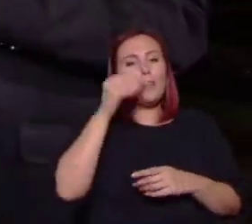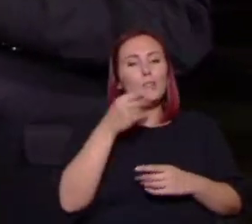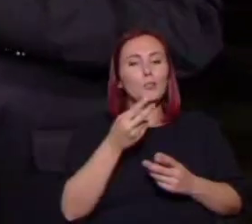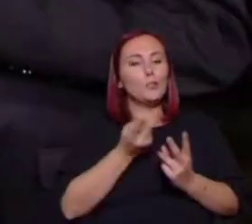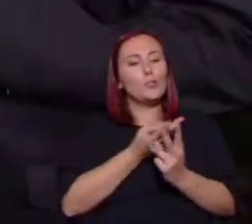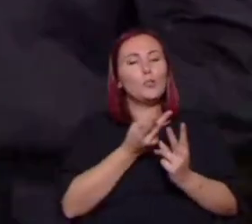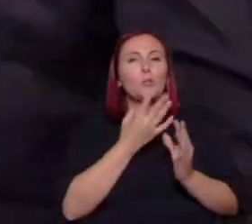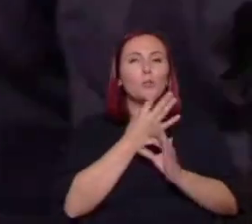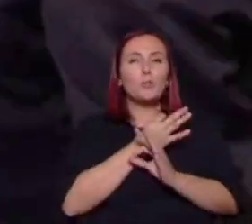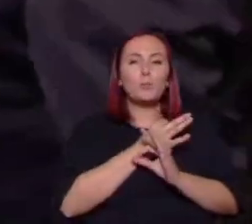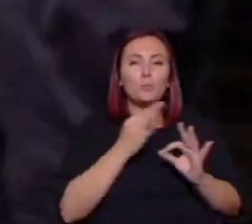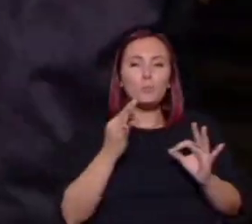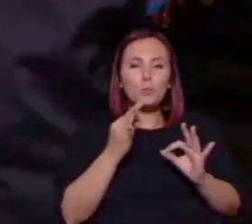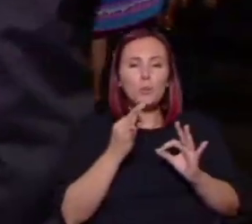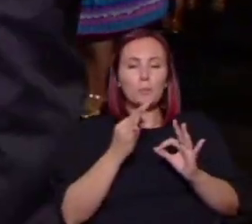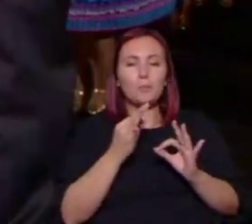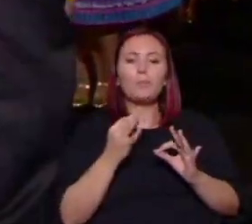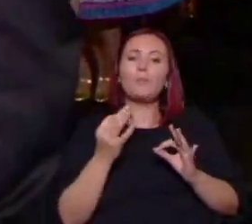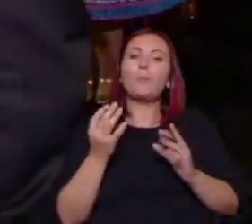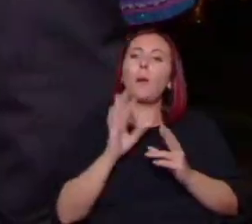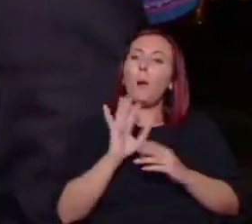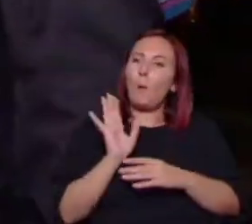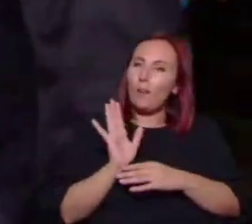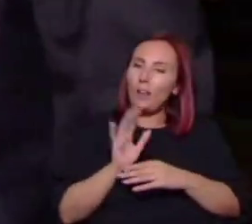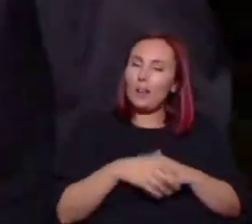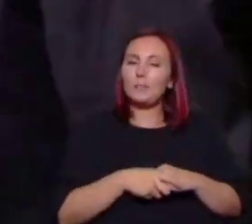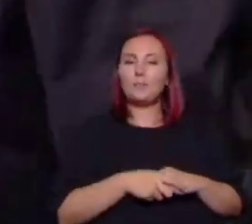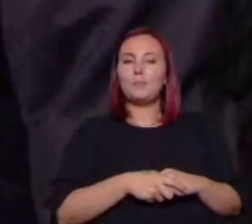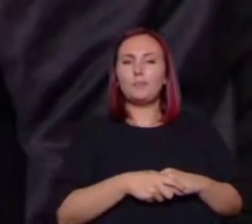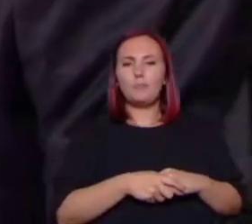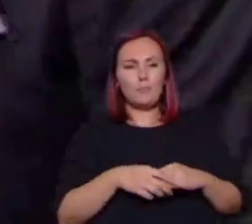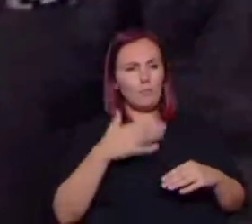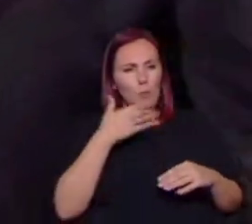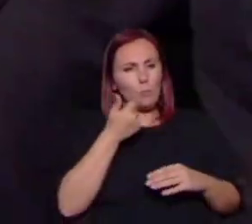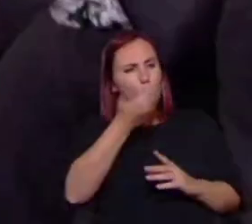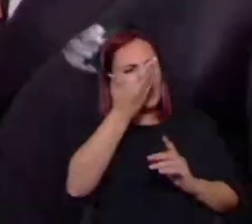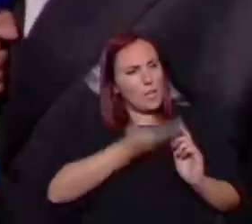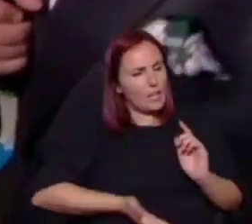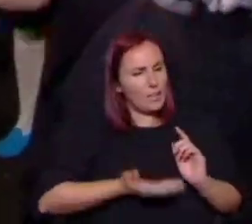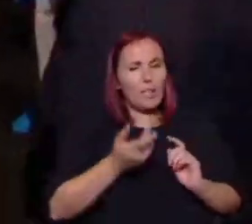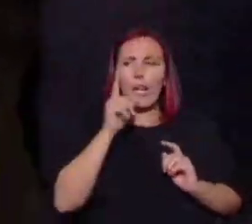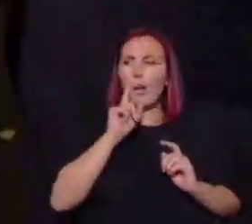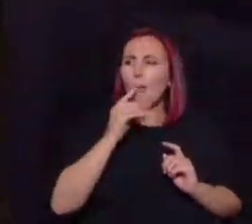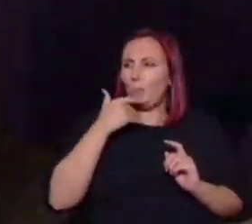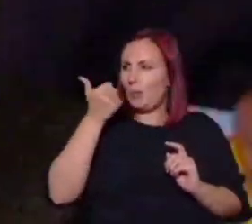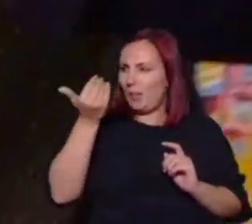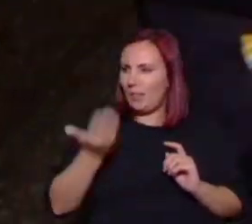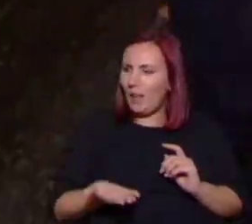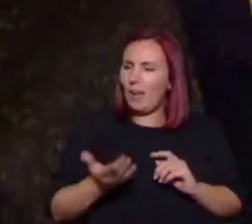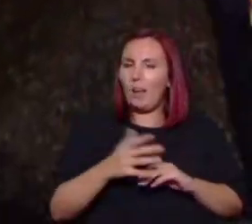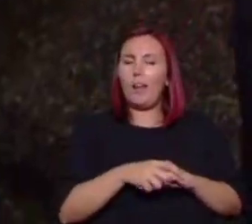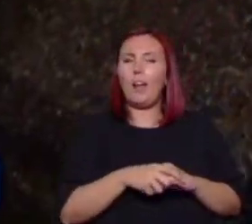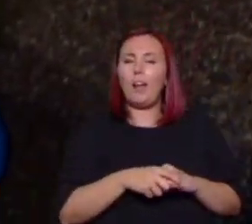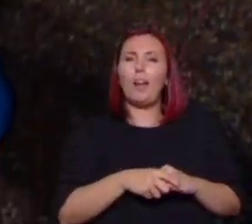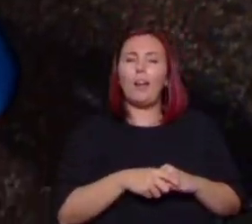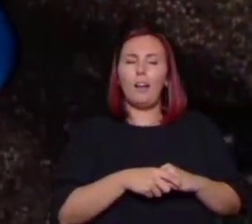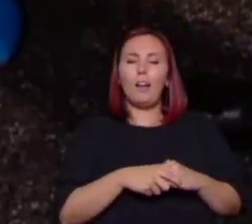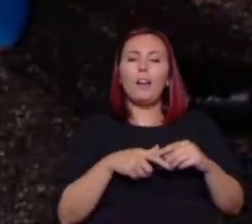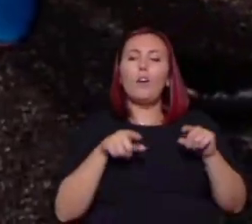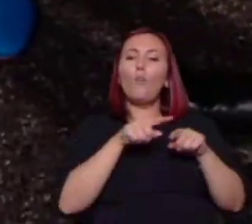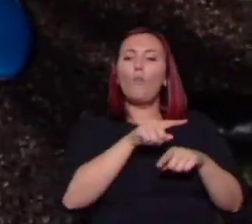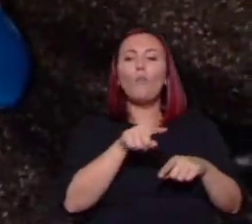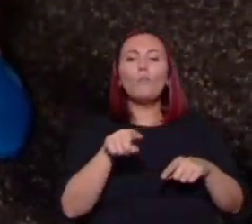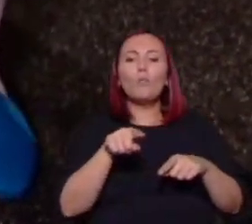a Salomé Caldeira e o Rui Andrade. Olá! Olá! Então, estás muito bonito muito e obrigado. Estás muito bonita também. Obrigado. Vocês